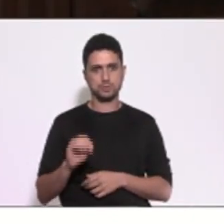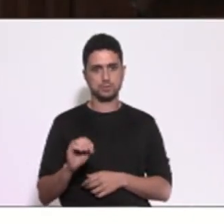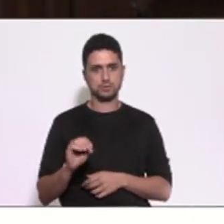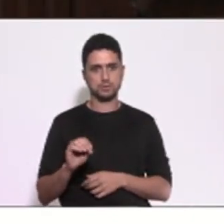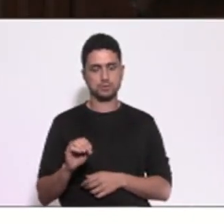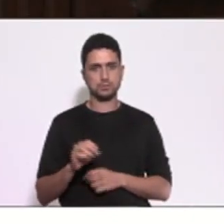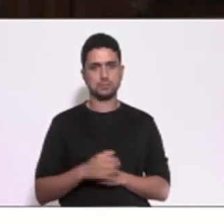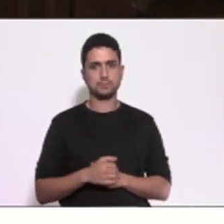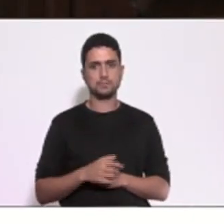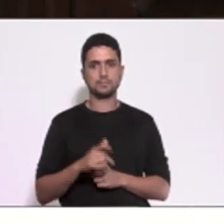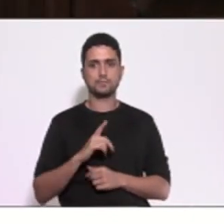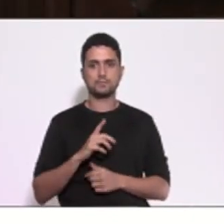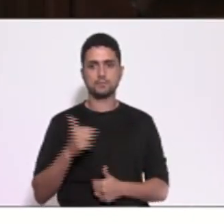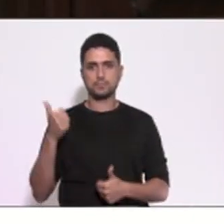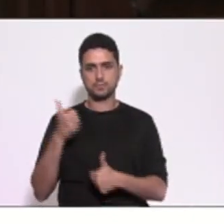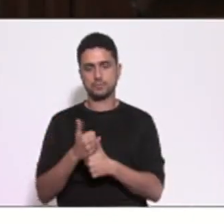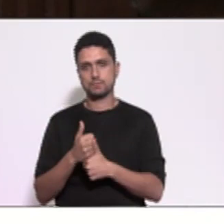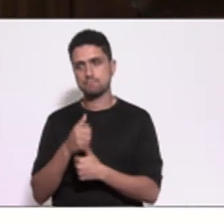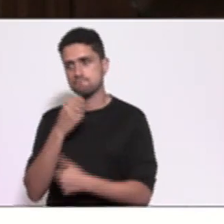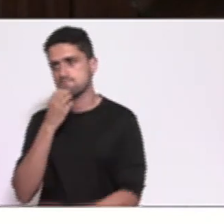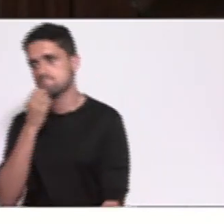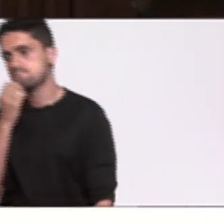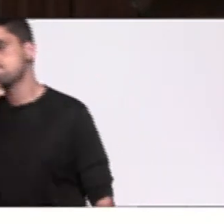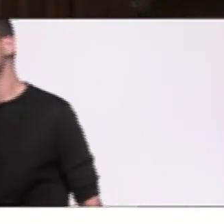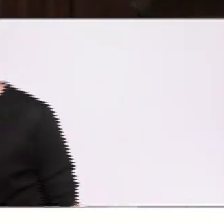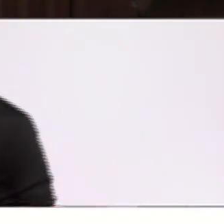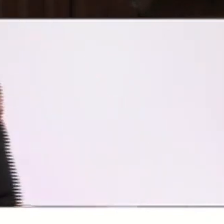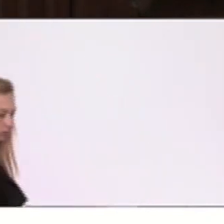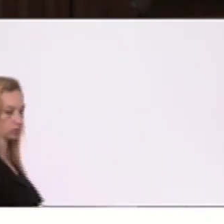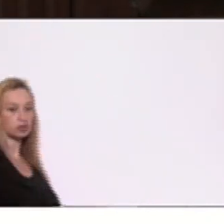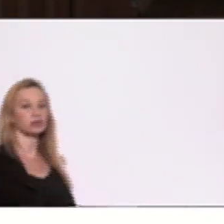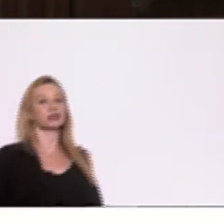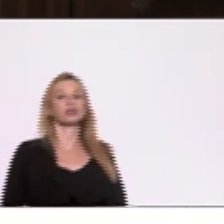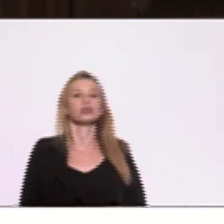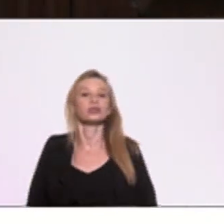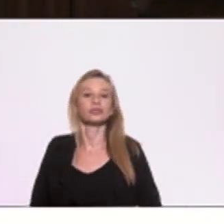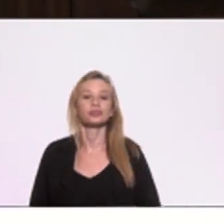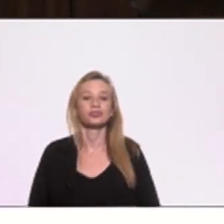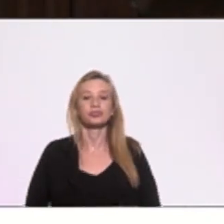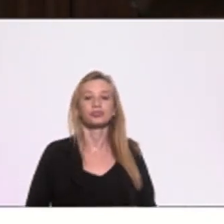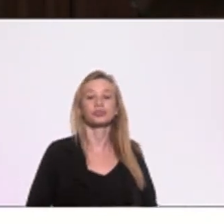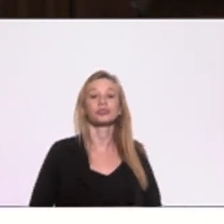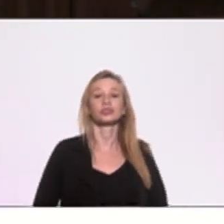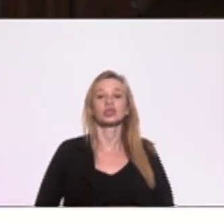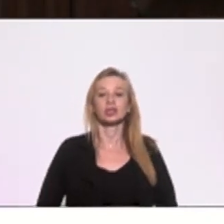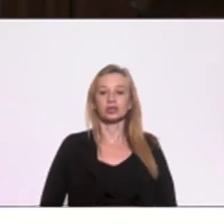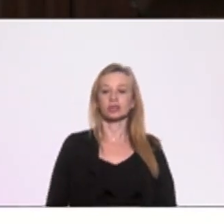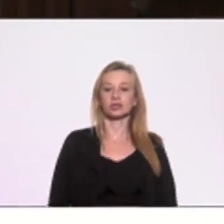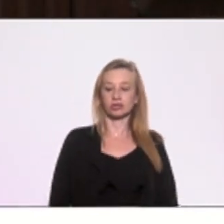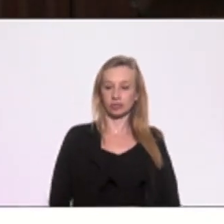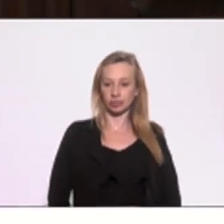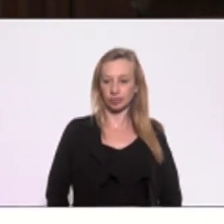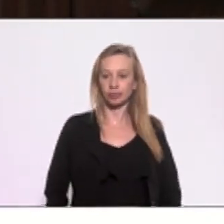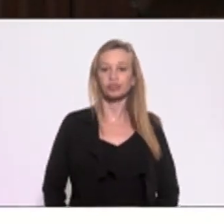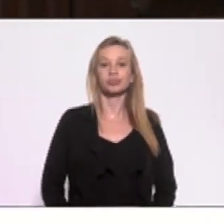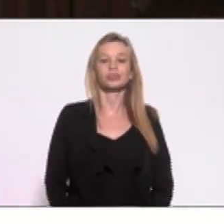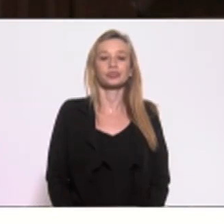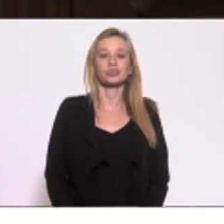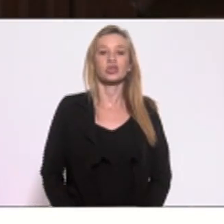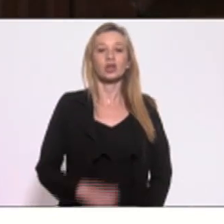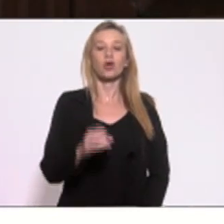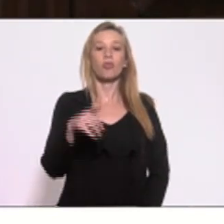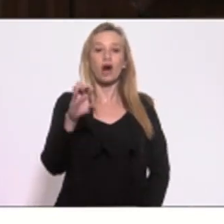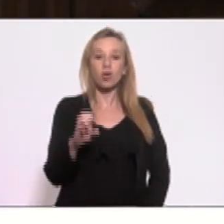os imóveis, as construções imóveis, onde estão situados a Cobal